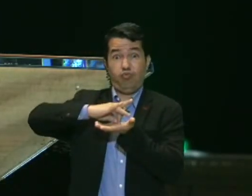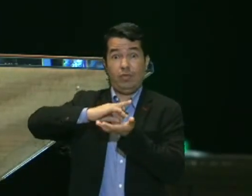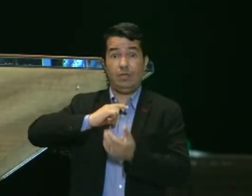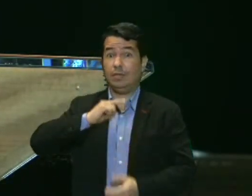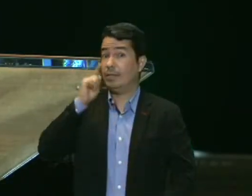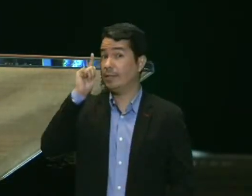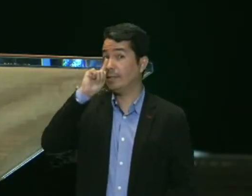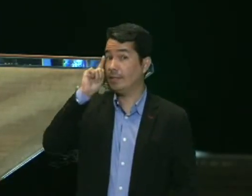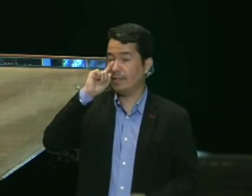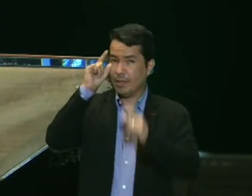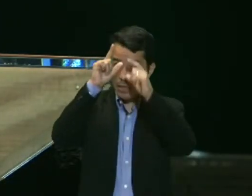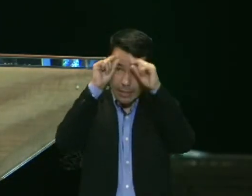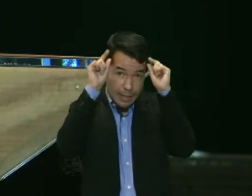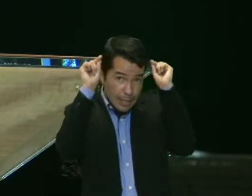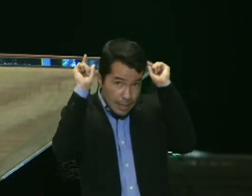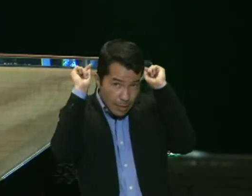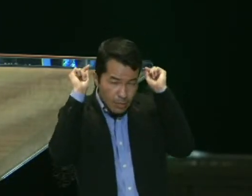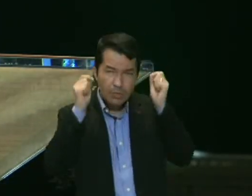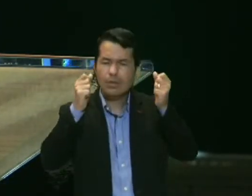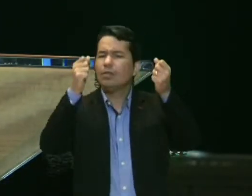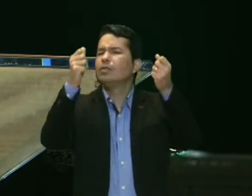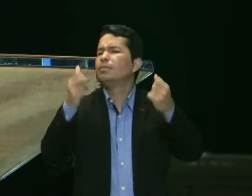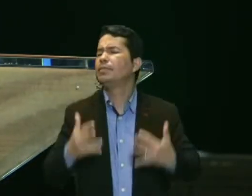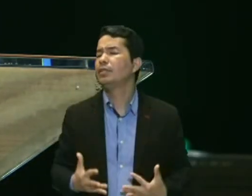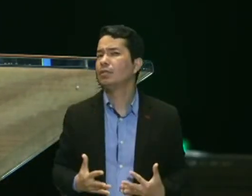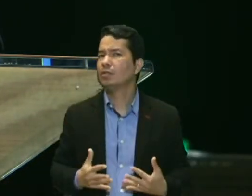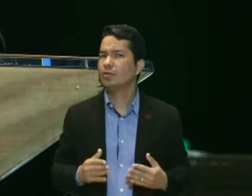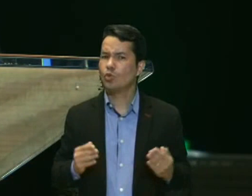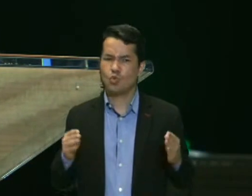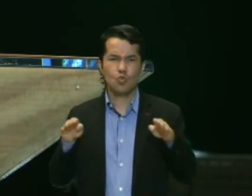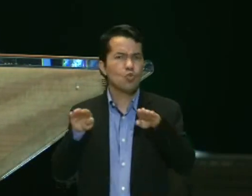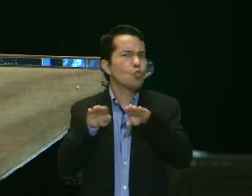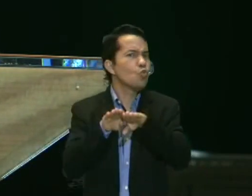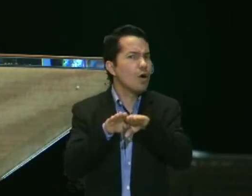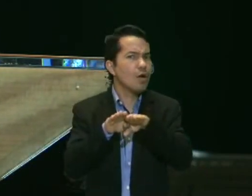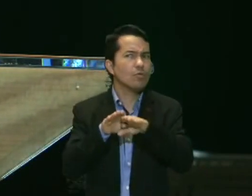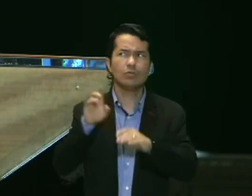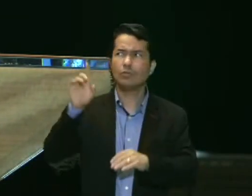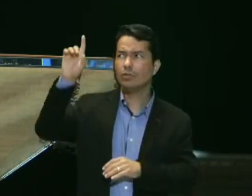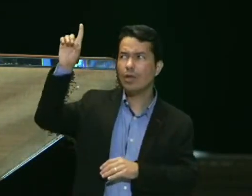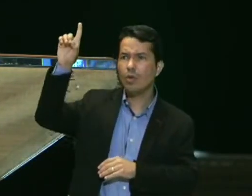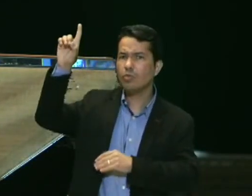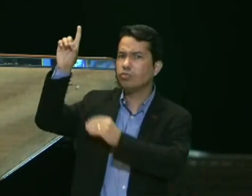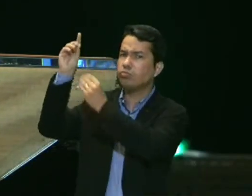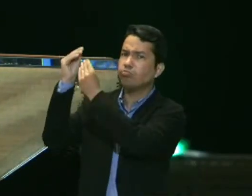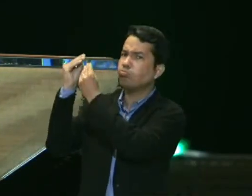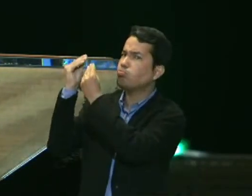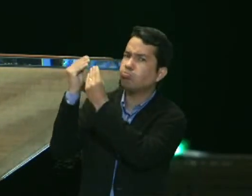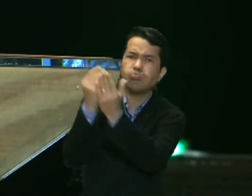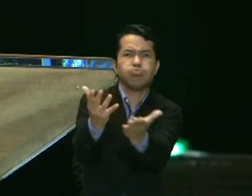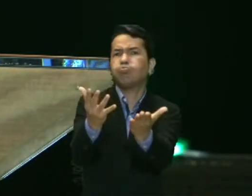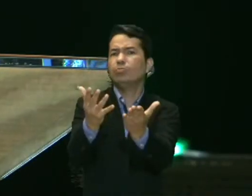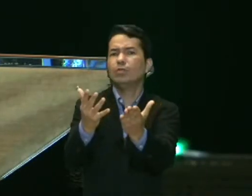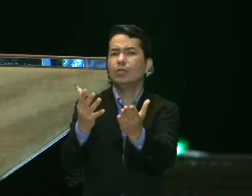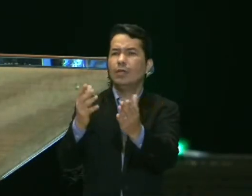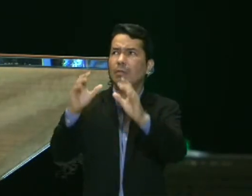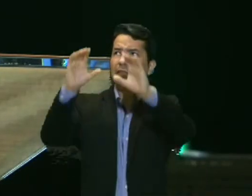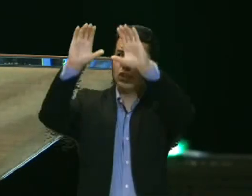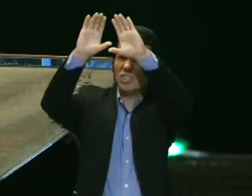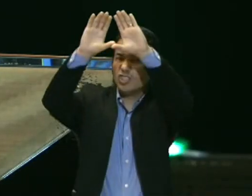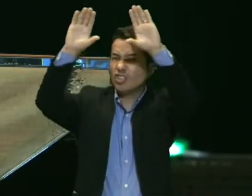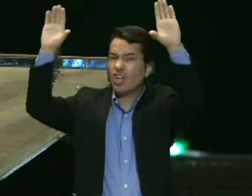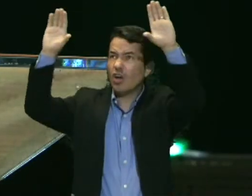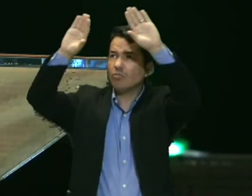a sua riqueza, o meu Deus suprirá todas as